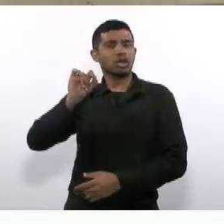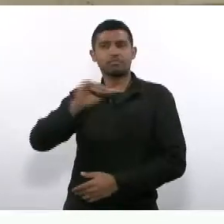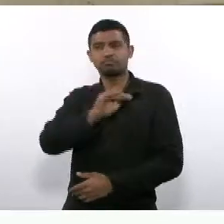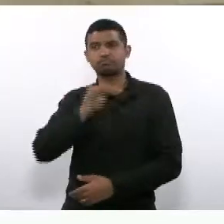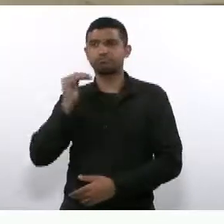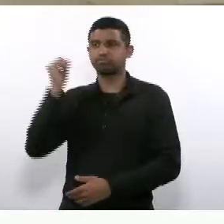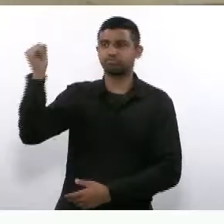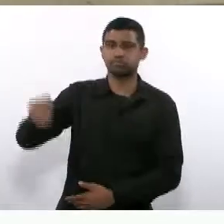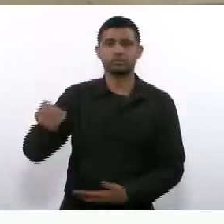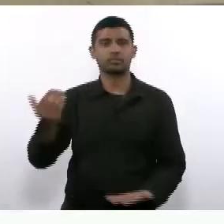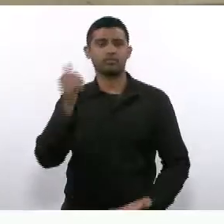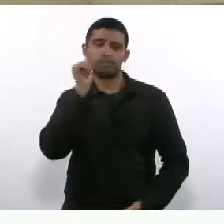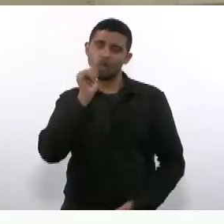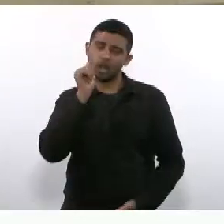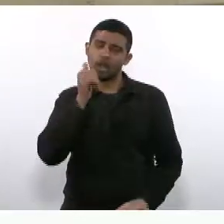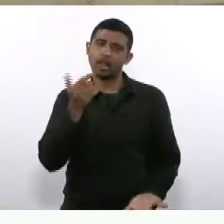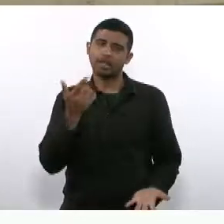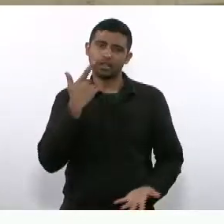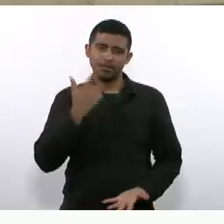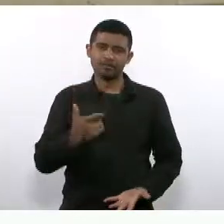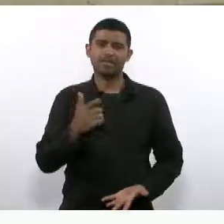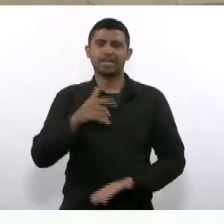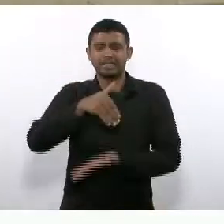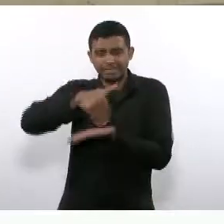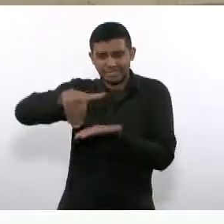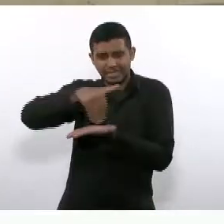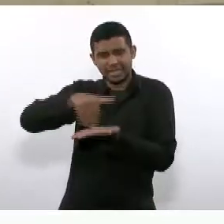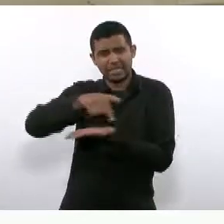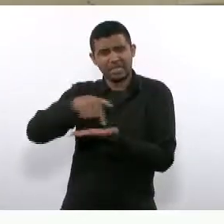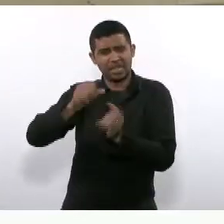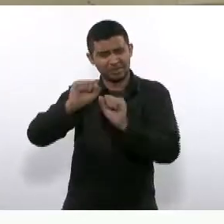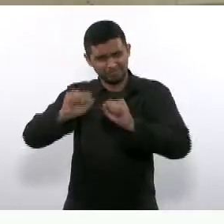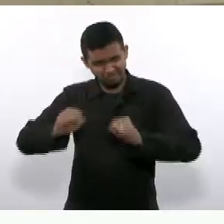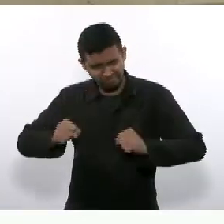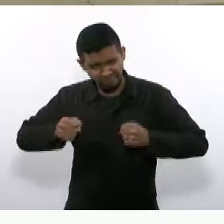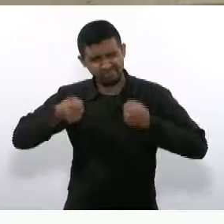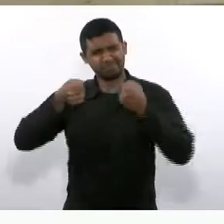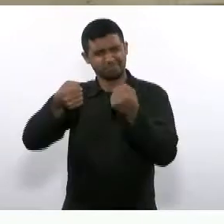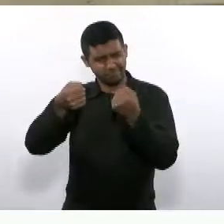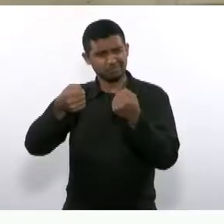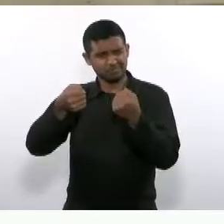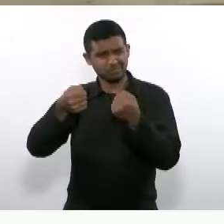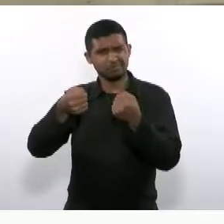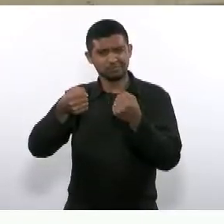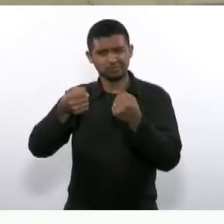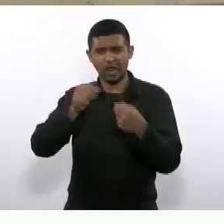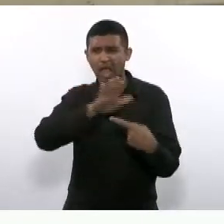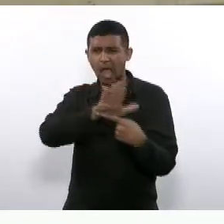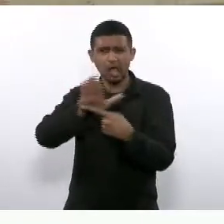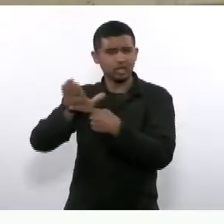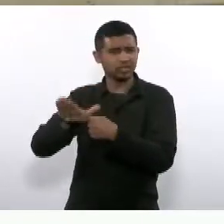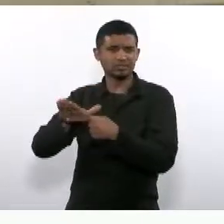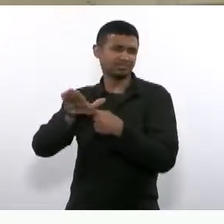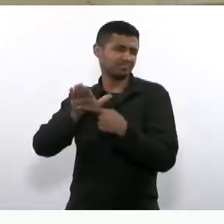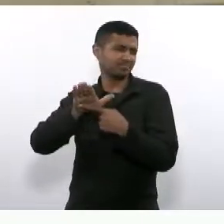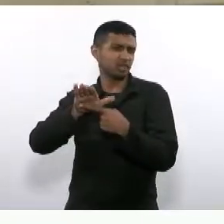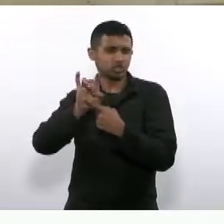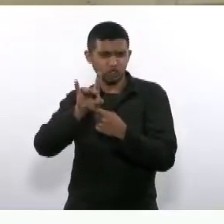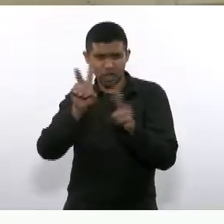Portanto, uma secretaria que vá se debruçar sobre esse tema, e não só esse tema, mas todos os